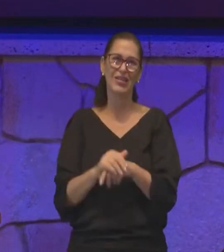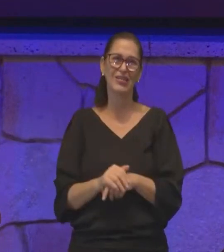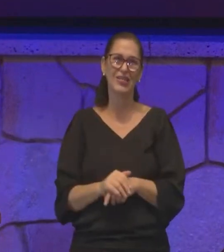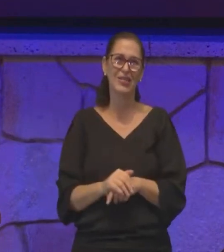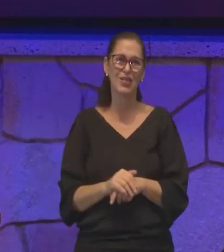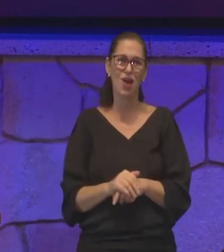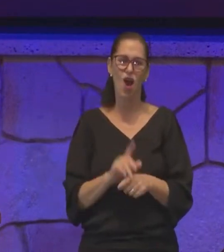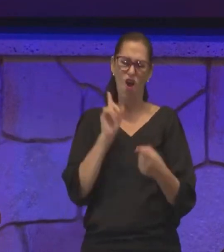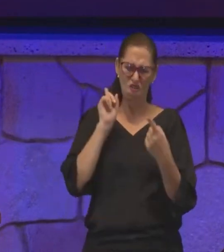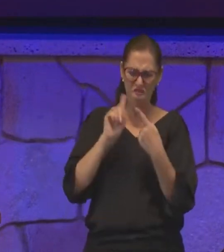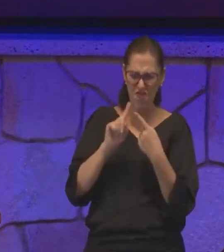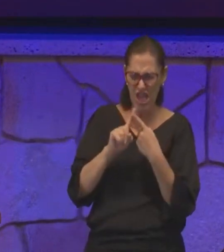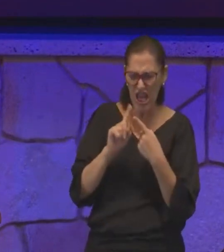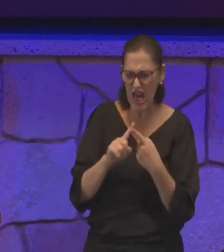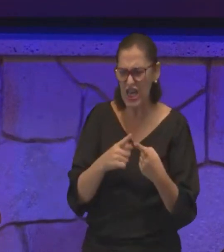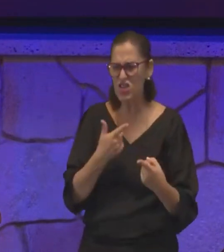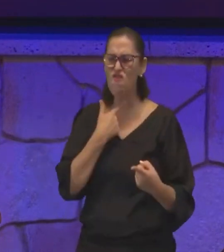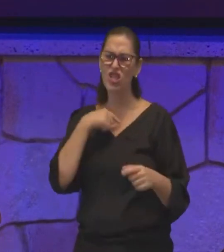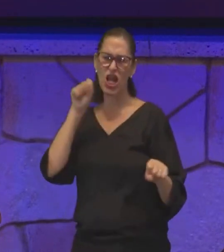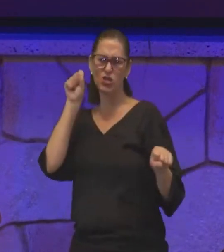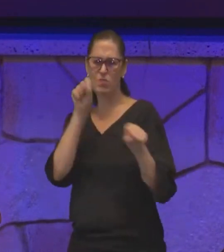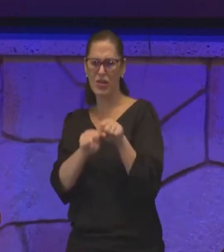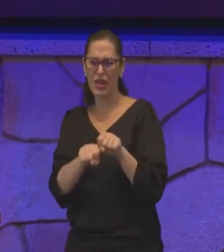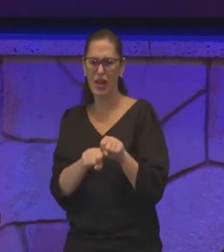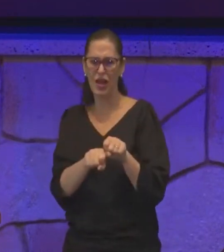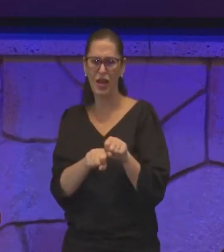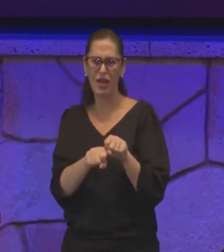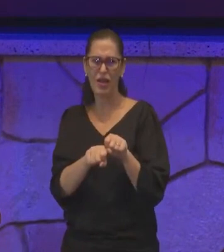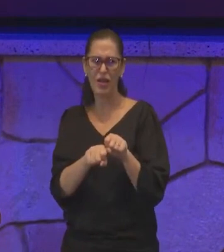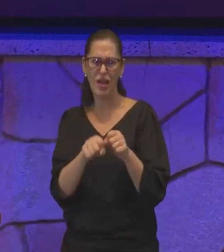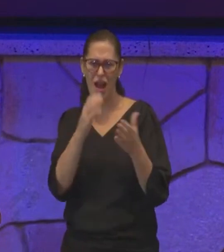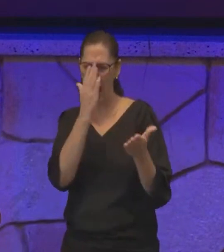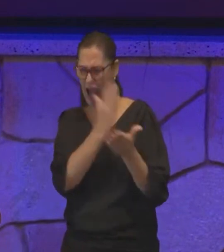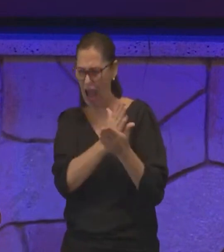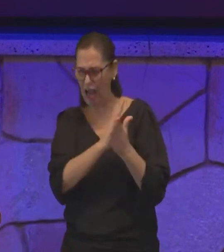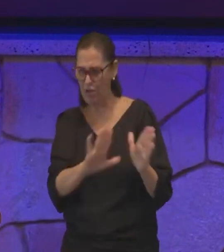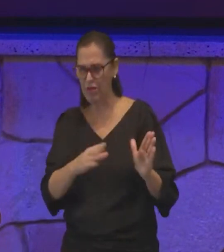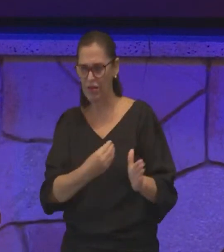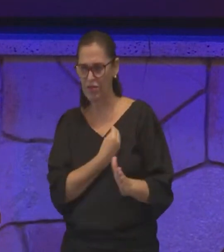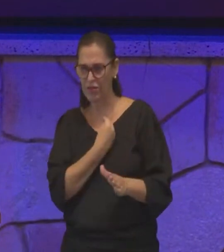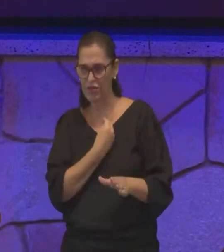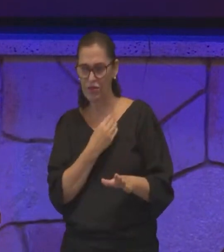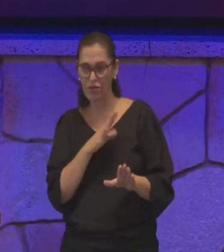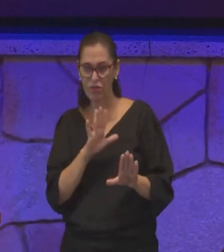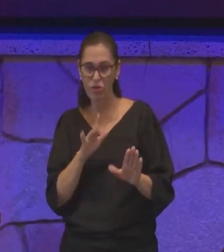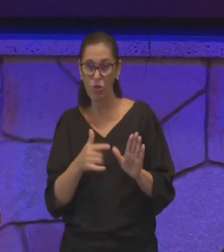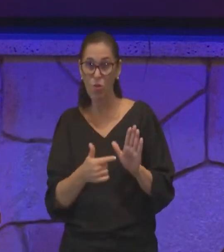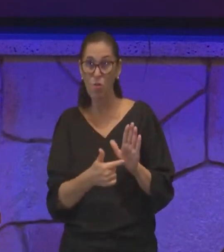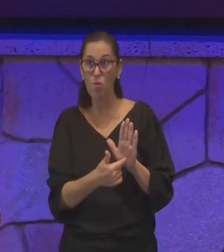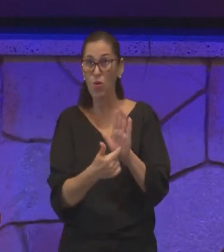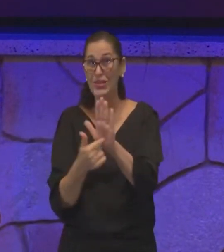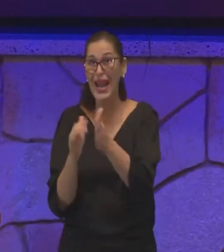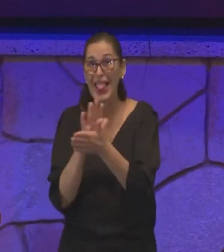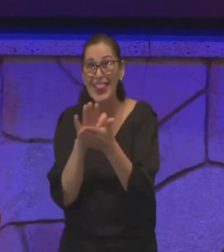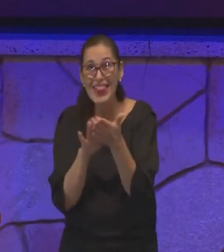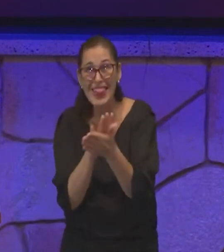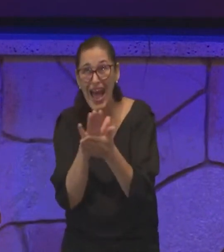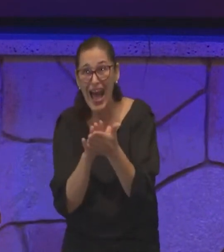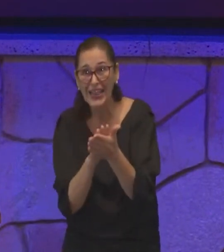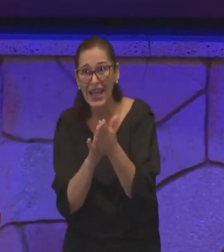vingança, o desejo de matar, ainda querem enterrá-lo, não deixando vestígio de qualquer